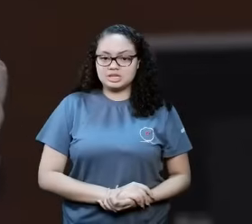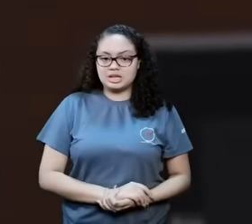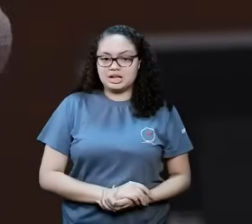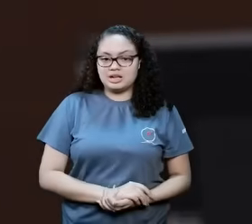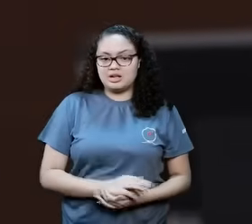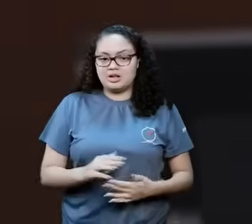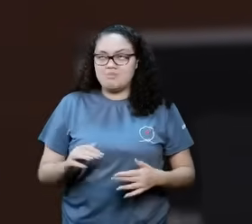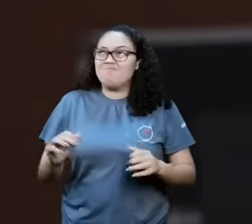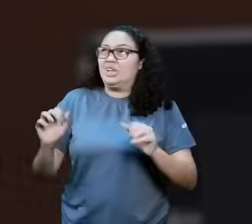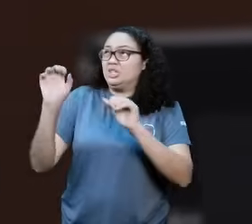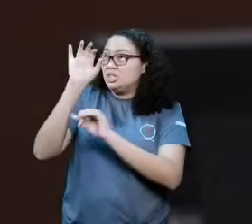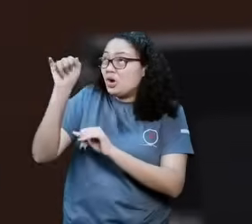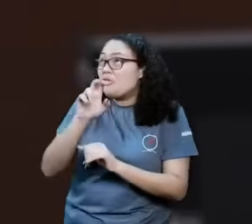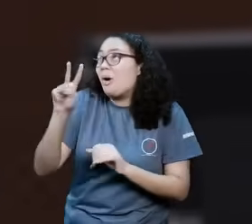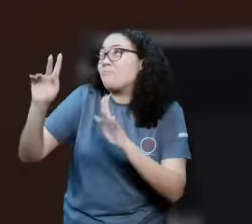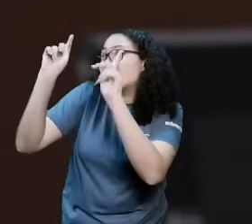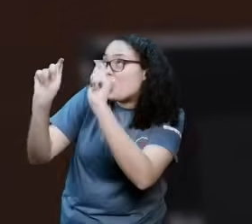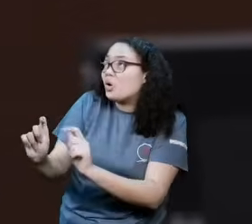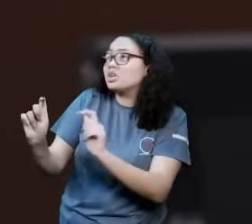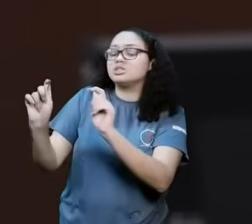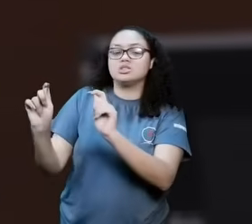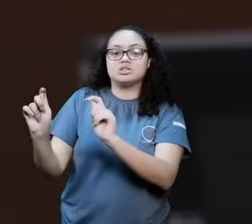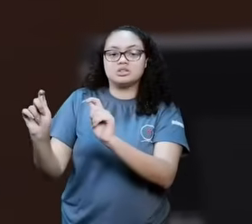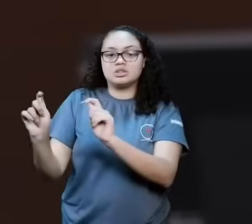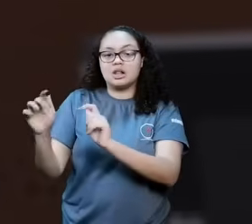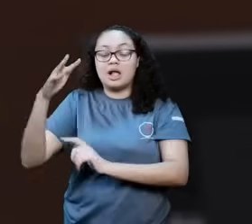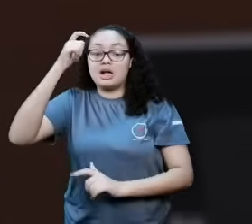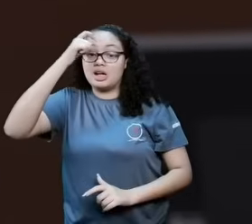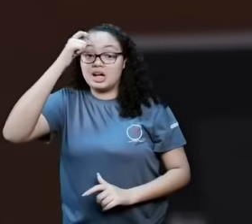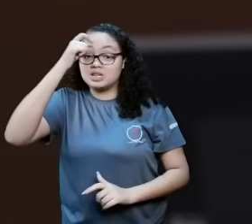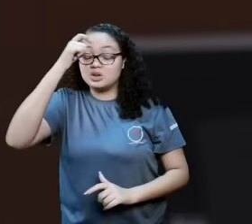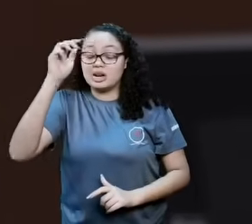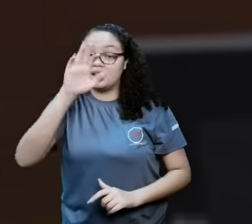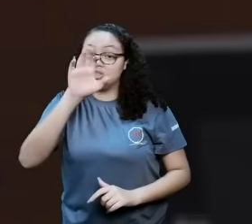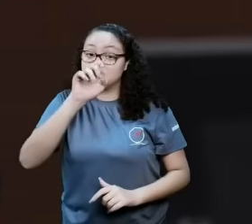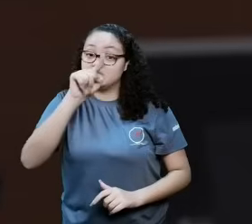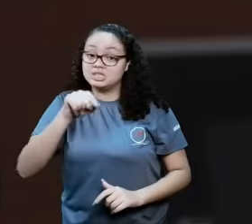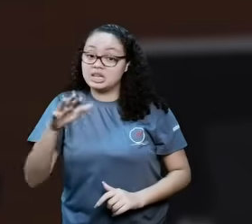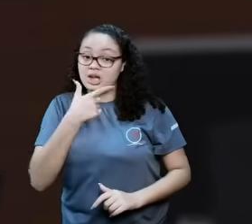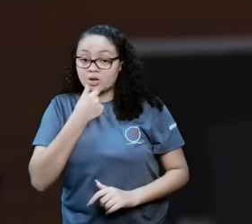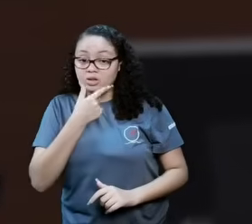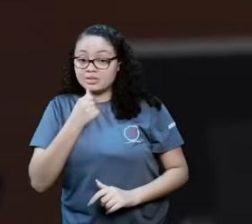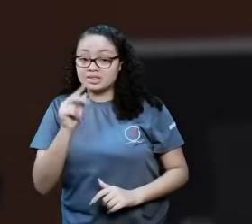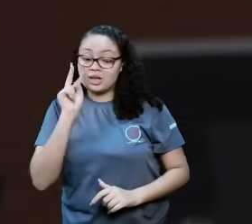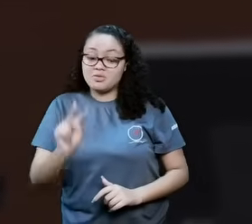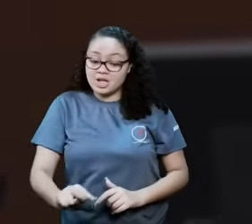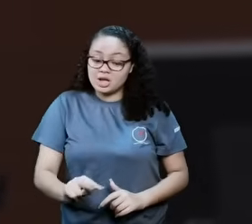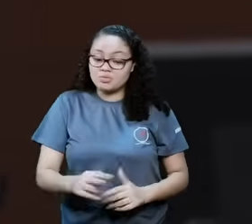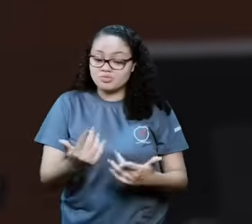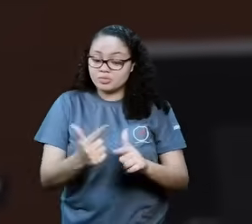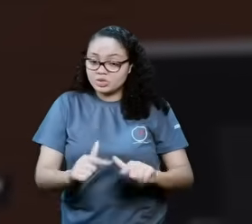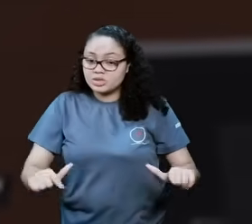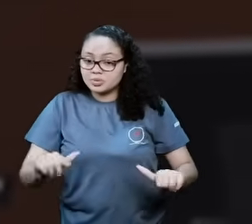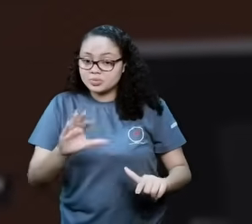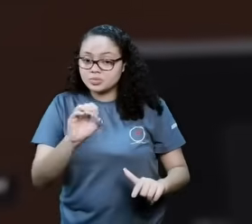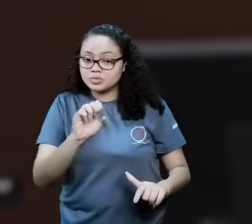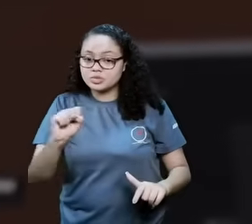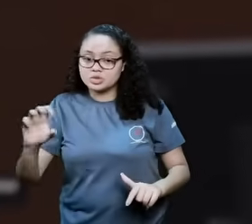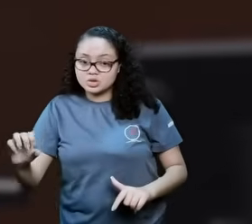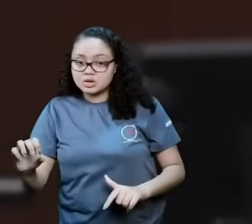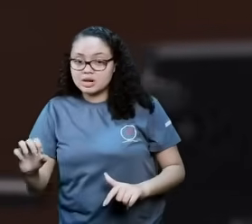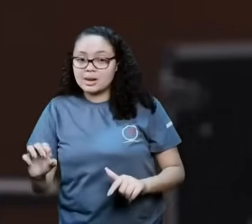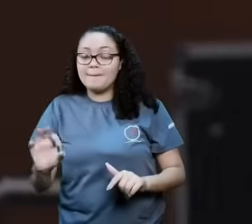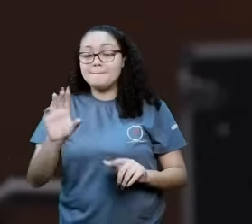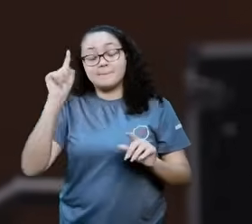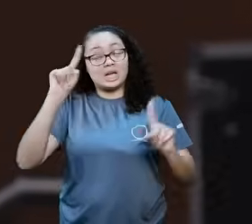Jeová, pode? Não! Racionalidade dele, está vendo o vale? Sabe que não tem poder sobre o vale, mas sabe que Deus tem poder